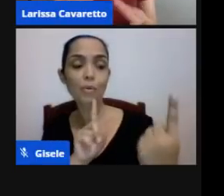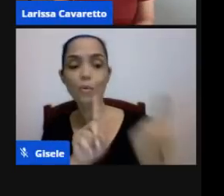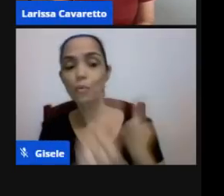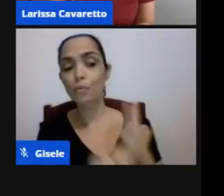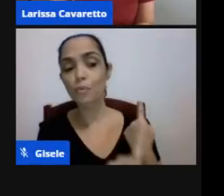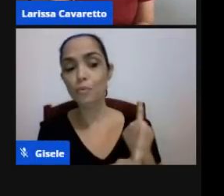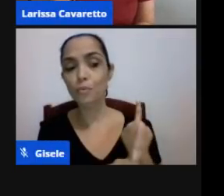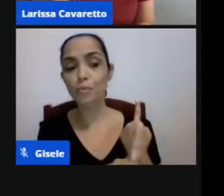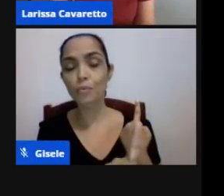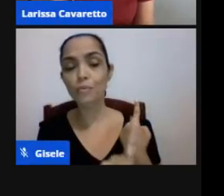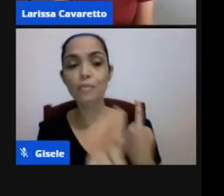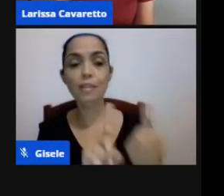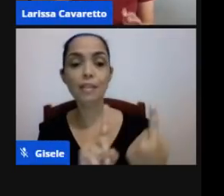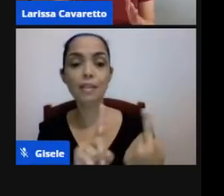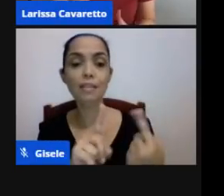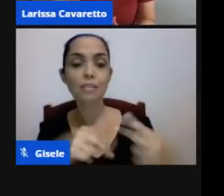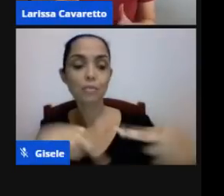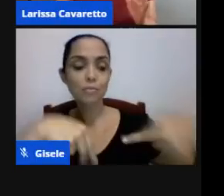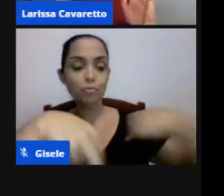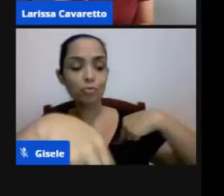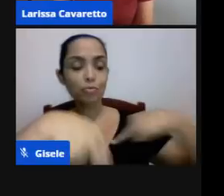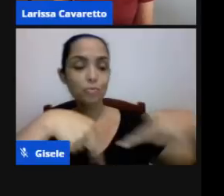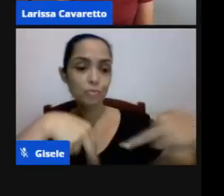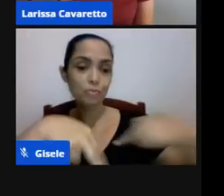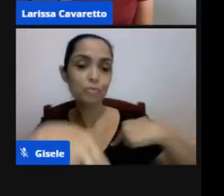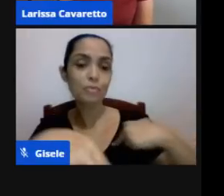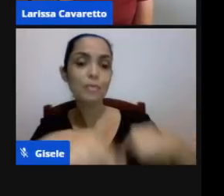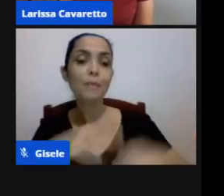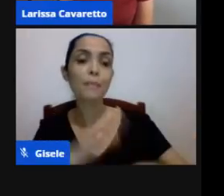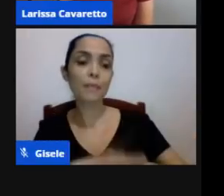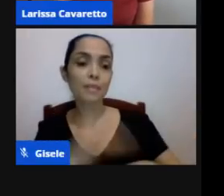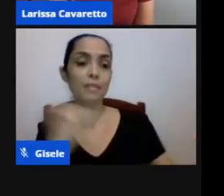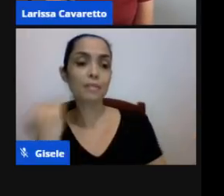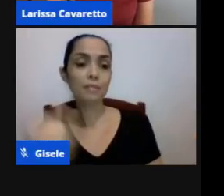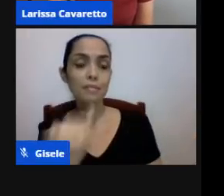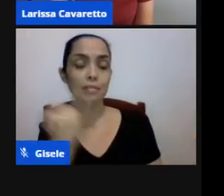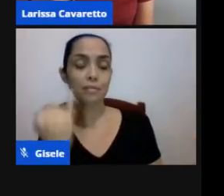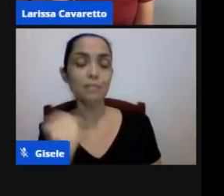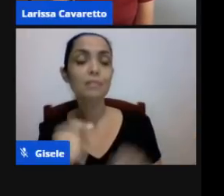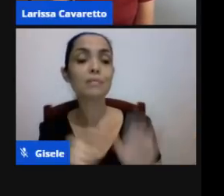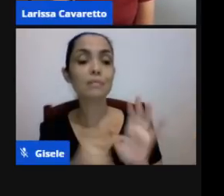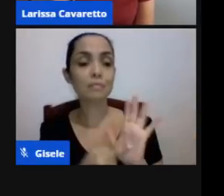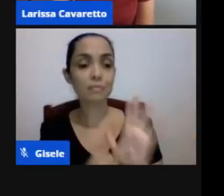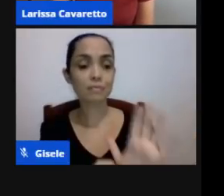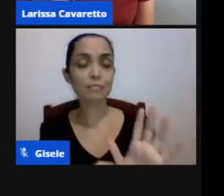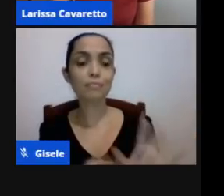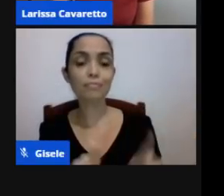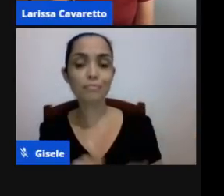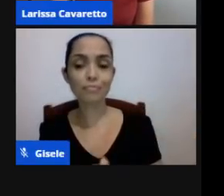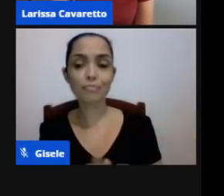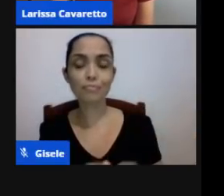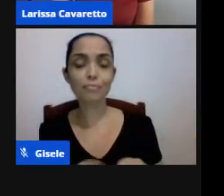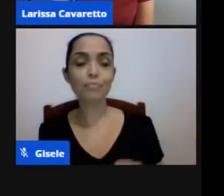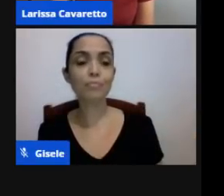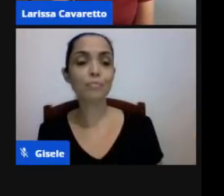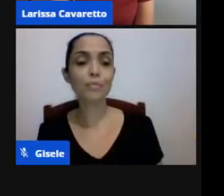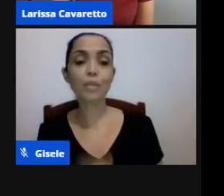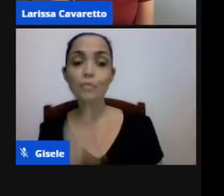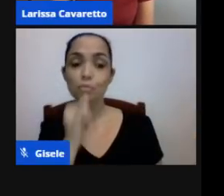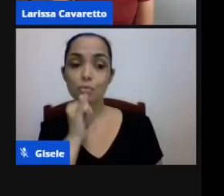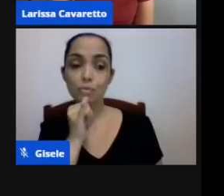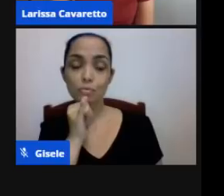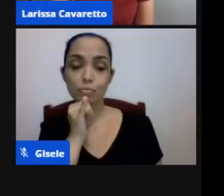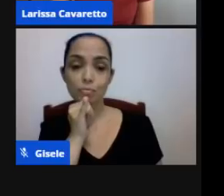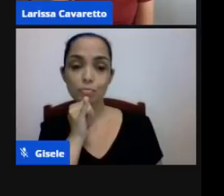contato frente a frente entre as pessoas. Então, o ideal é sinalizar os corredores, as direções, como nesse exemplo aqui do